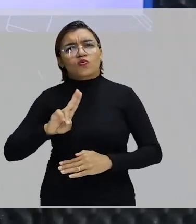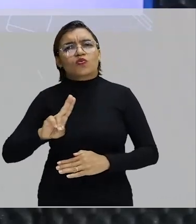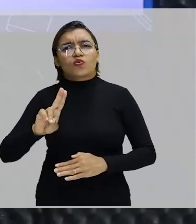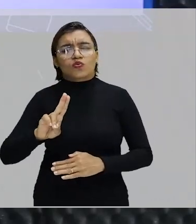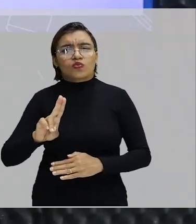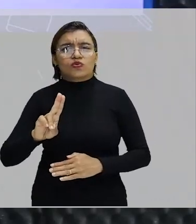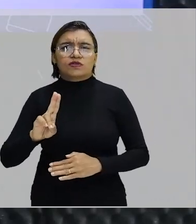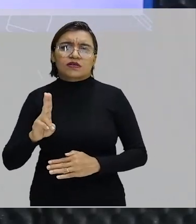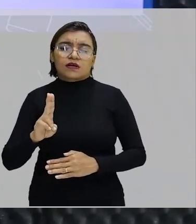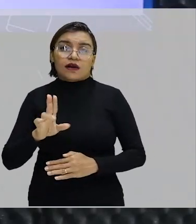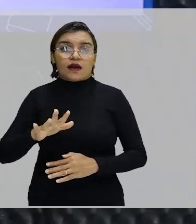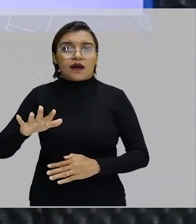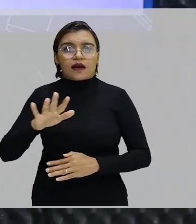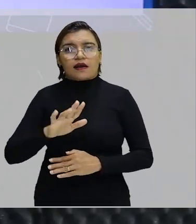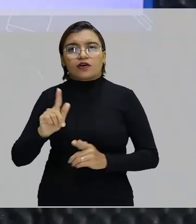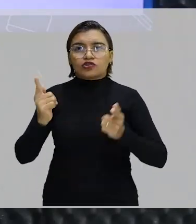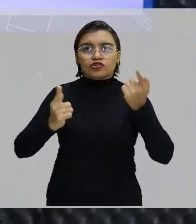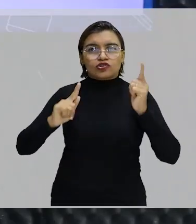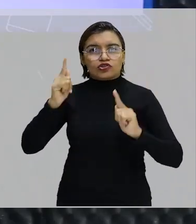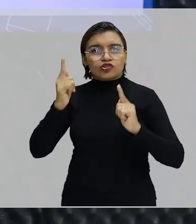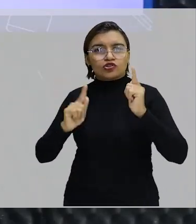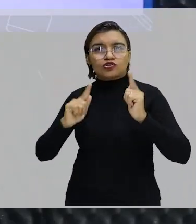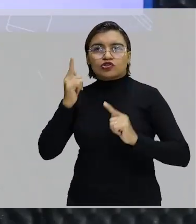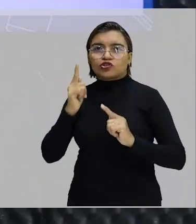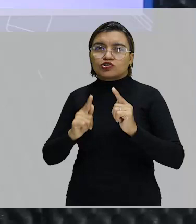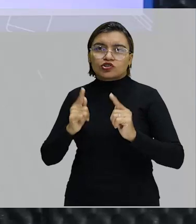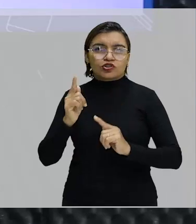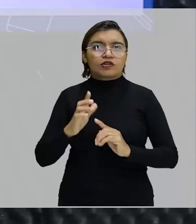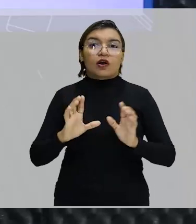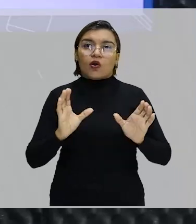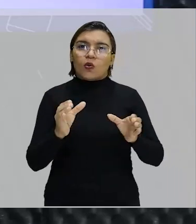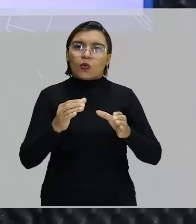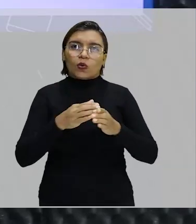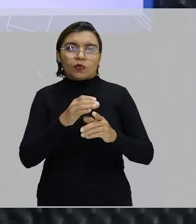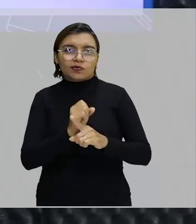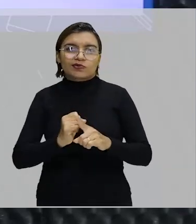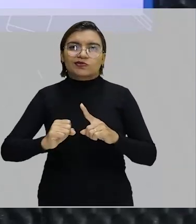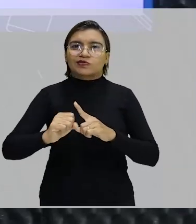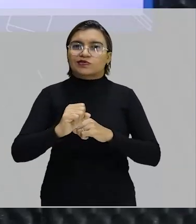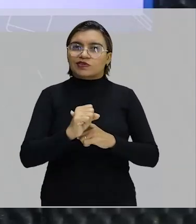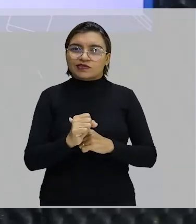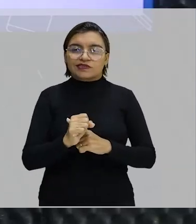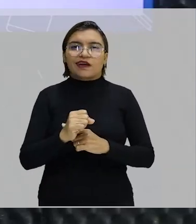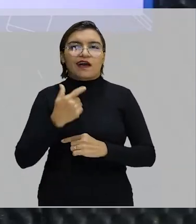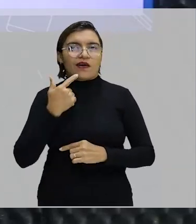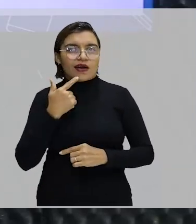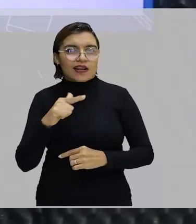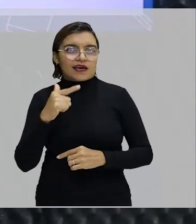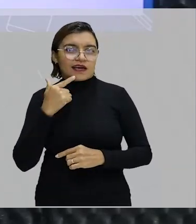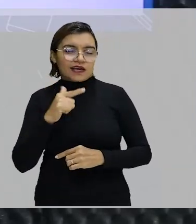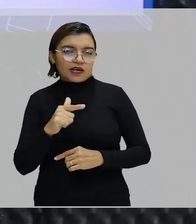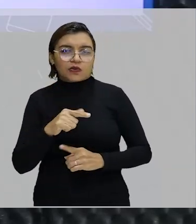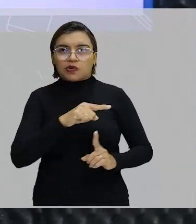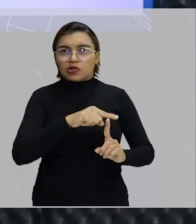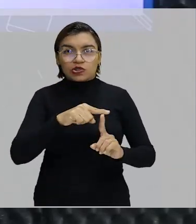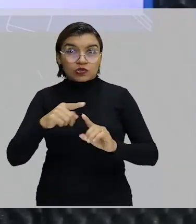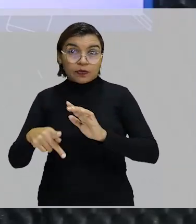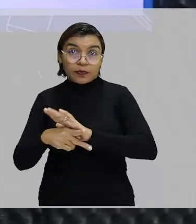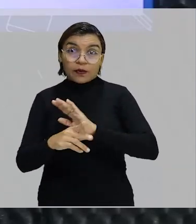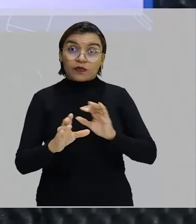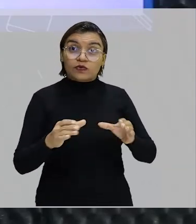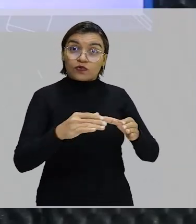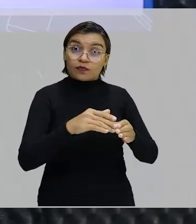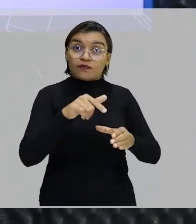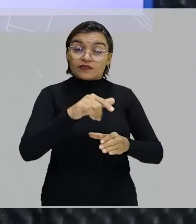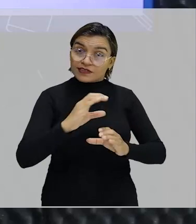pouquinho. Entra no mundo das gírias, entra naquele grupo social, aquele dialeto típico daquele referido grupo. E aí